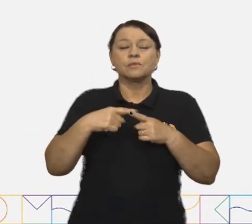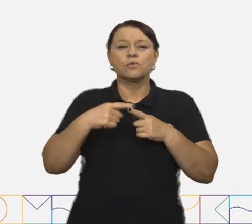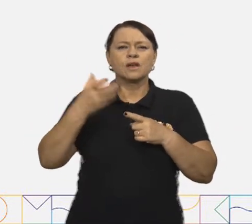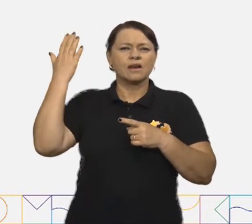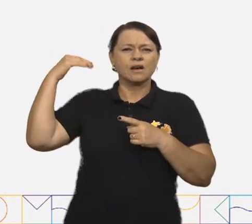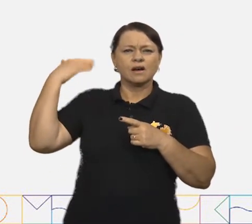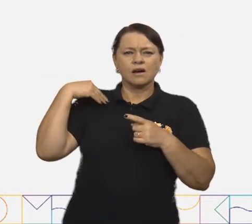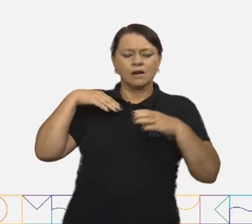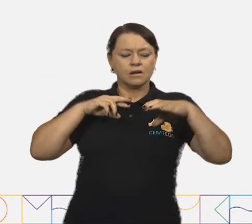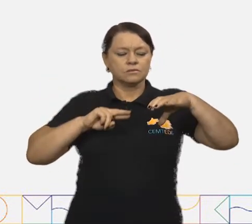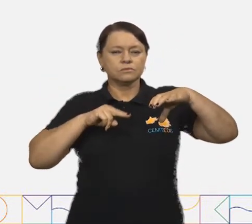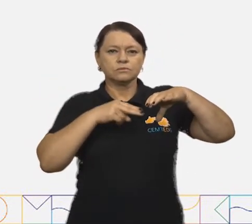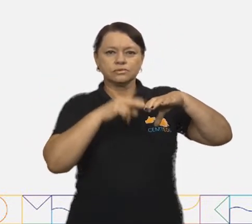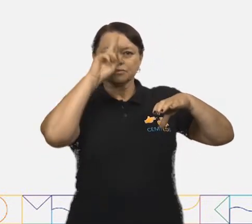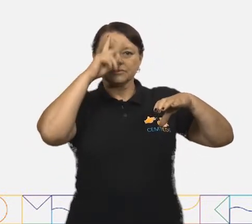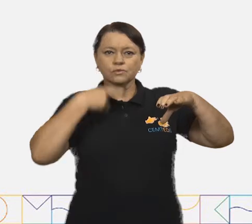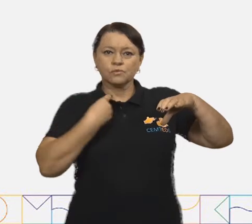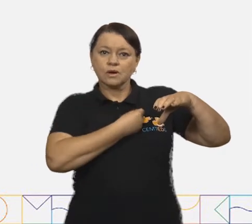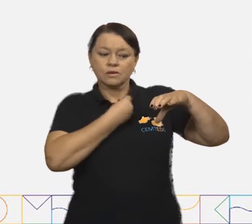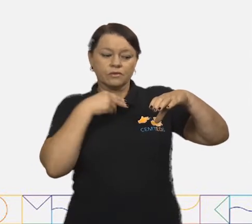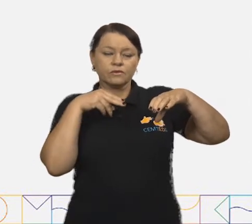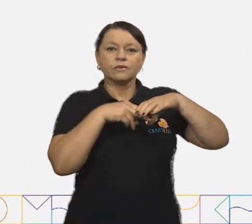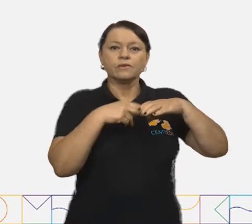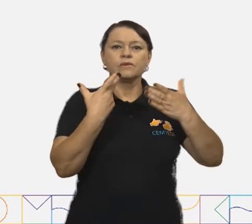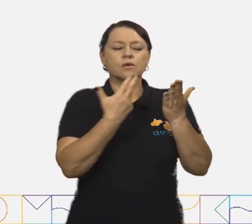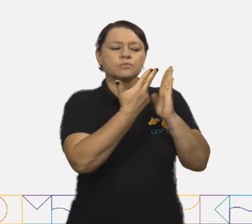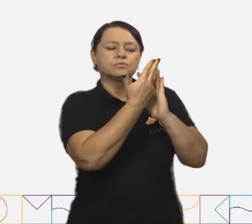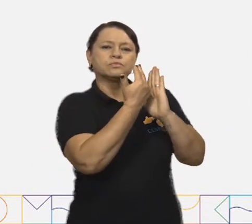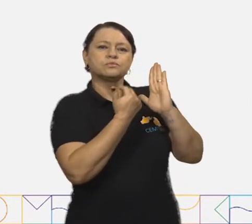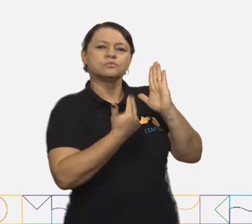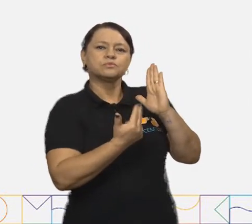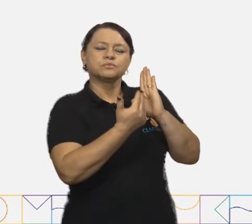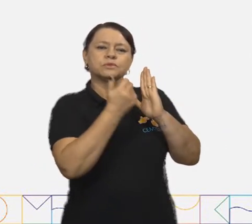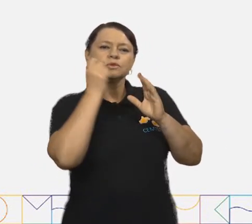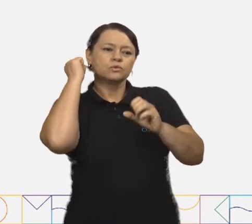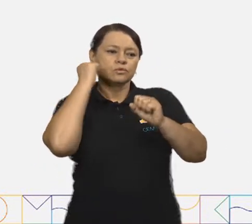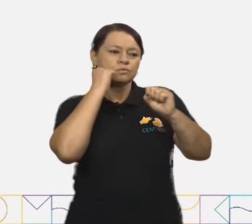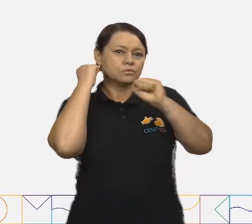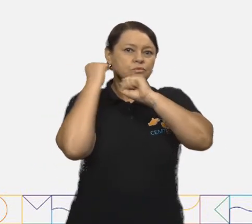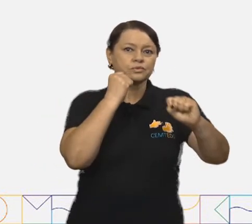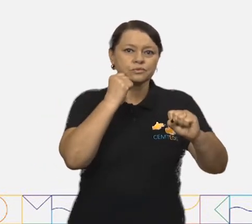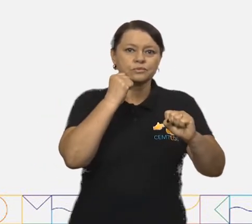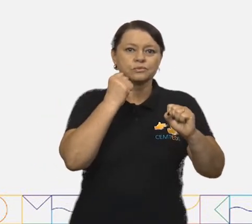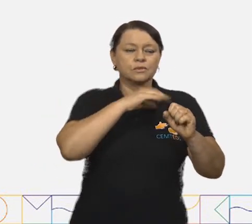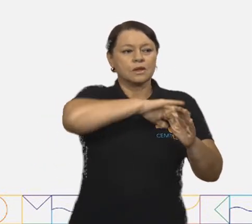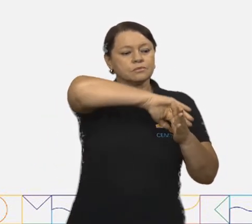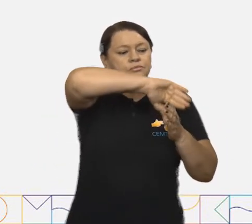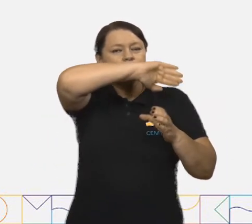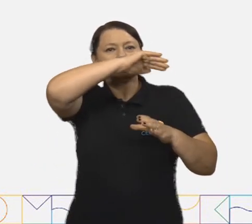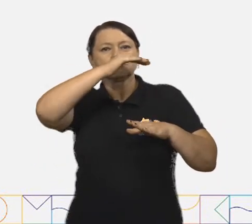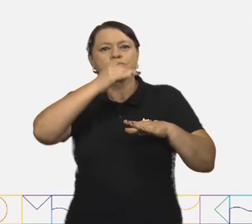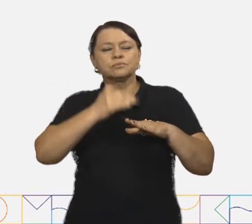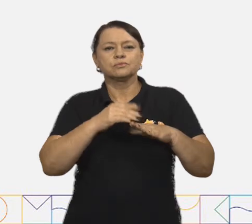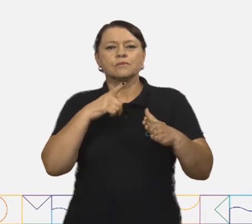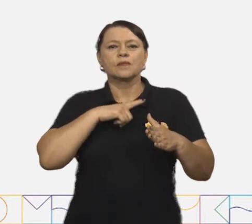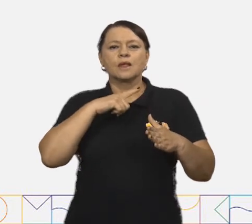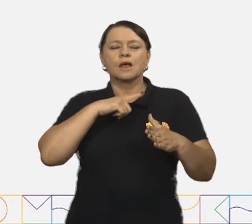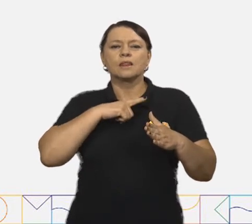acima, podemos afirmar que as palavras acentuadas classificam-se na classe